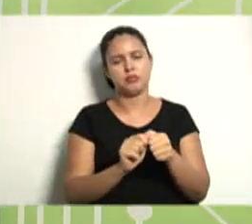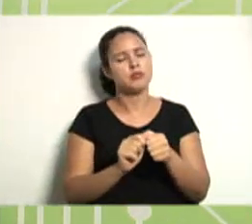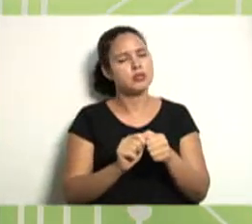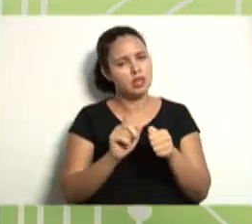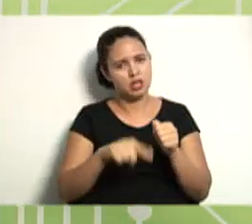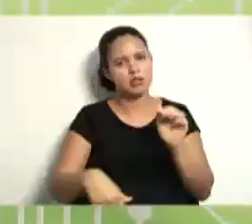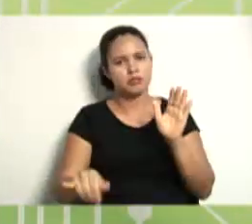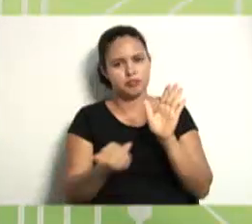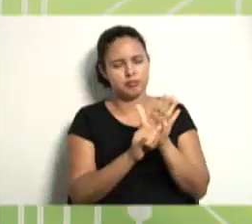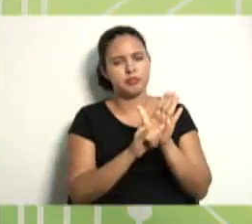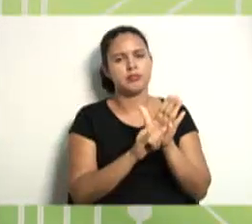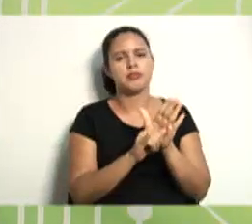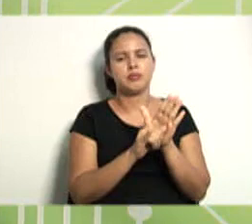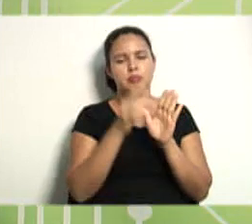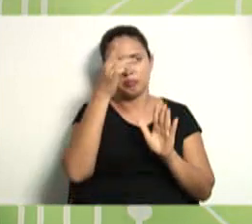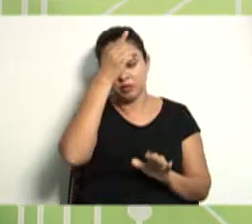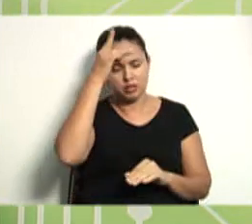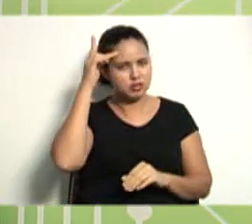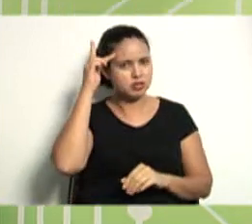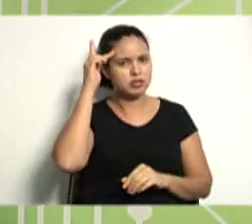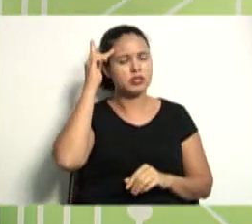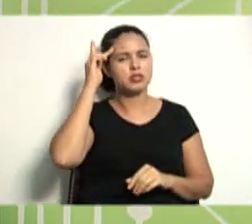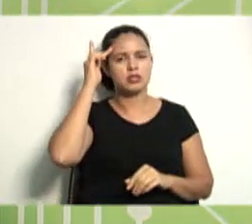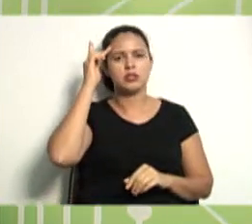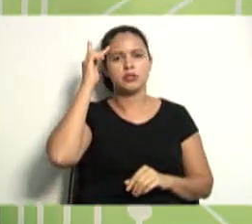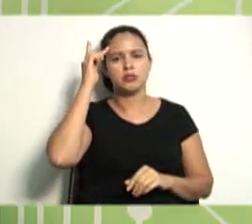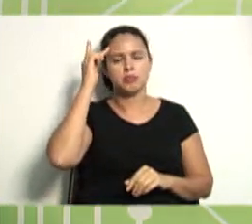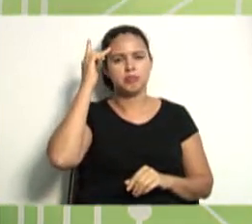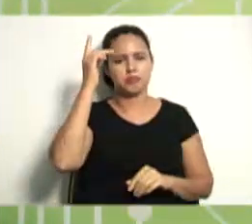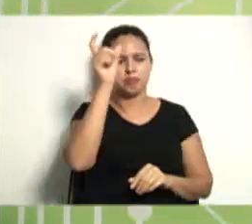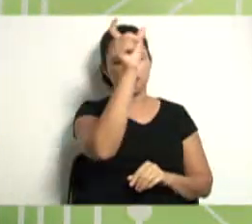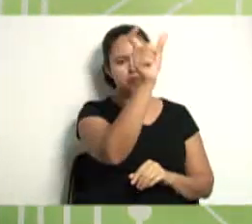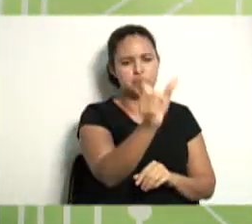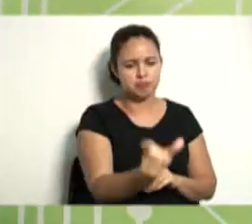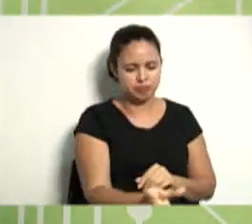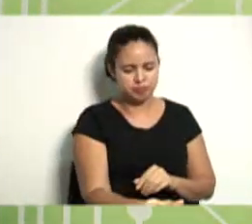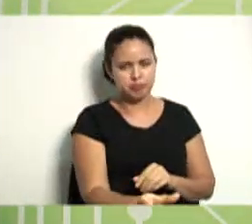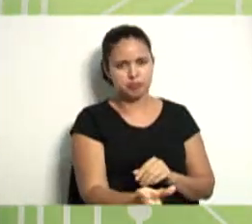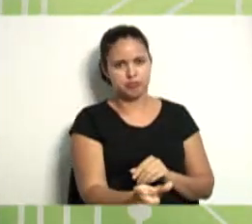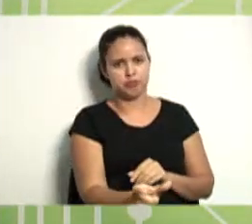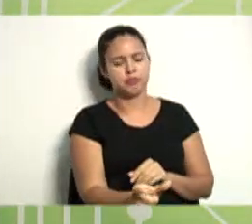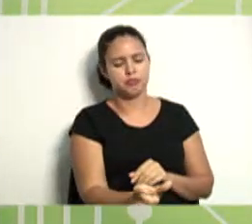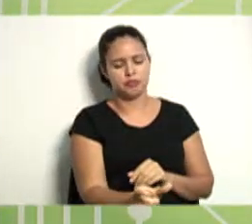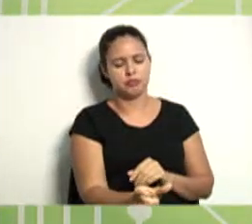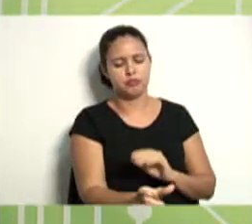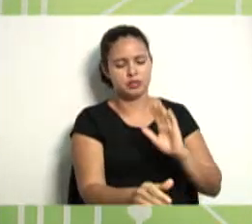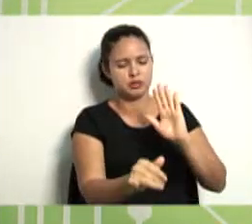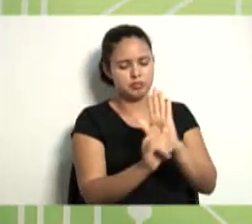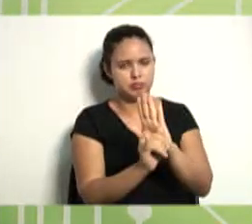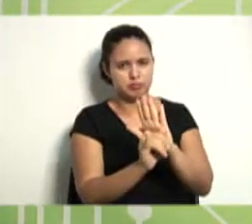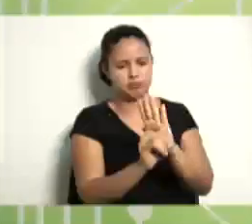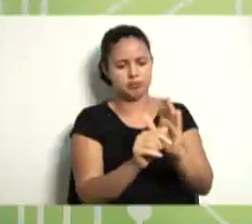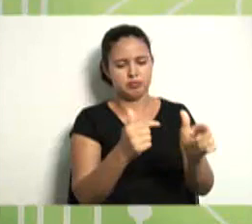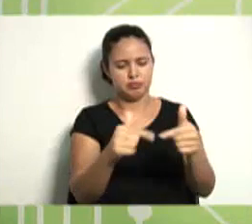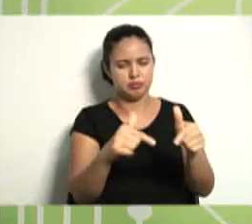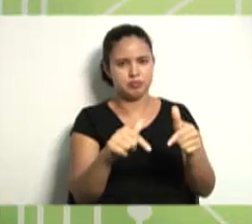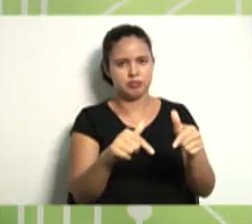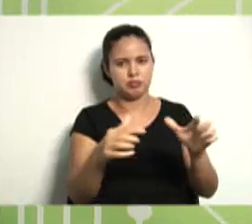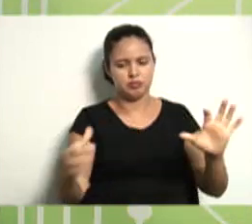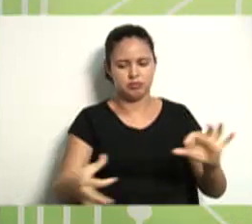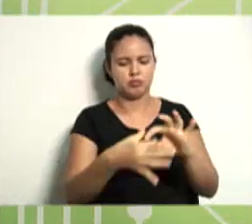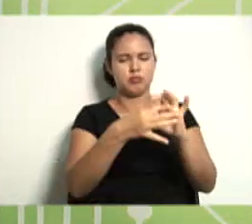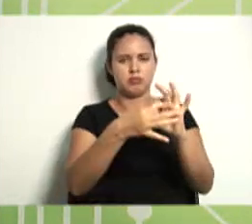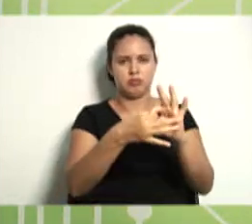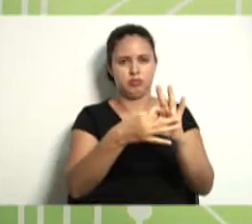identificação. A pessoa, ela se associa com aquela identidade que aquela profissão